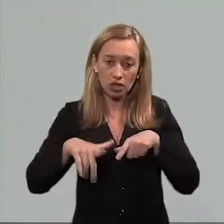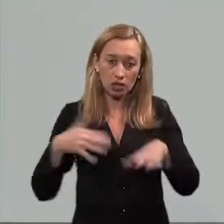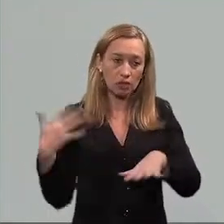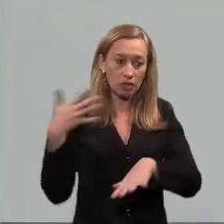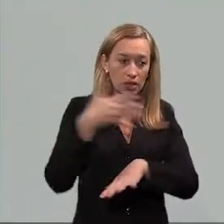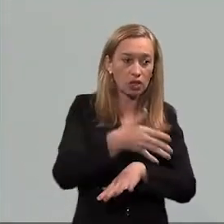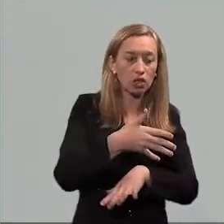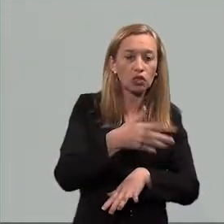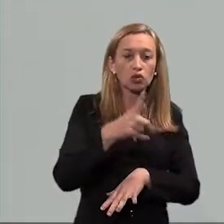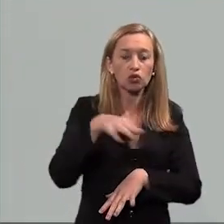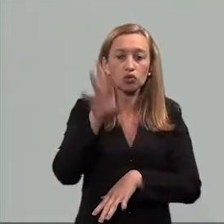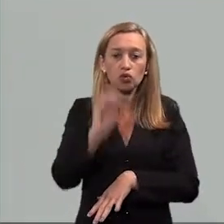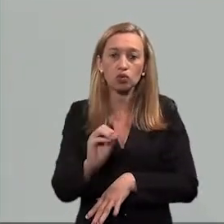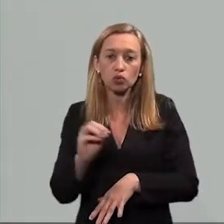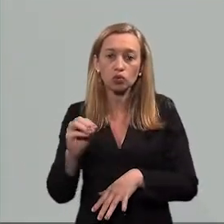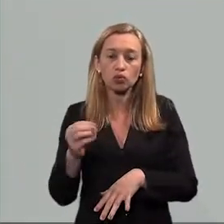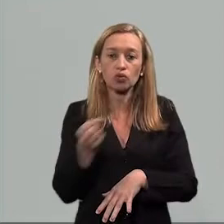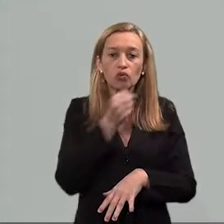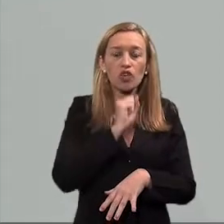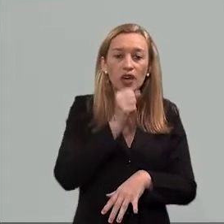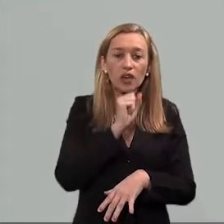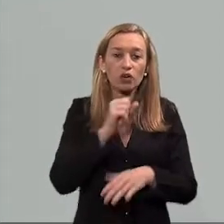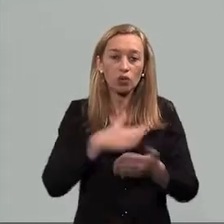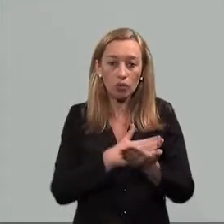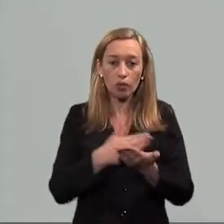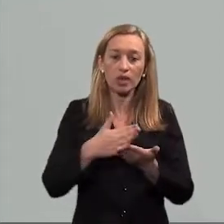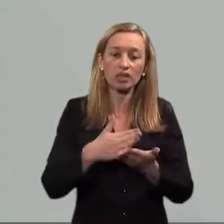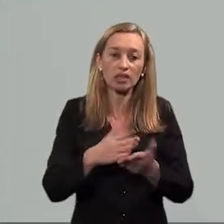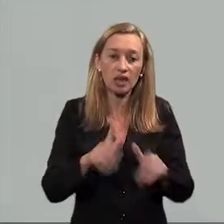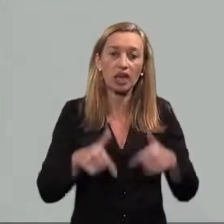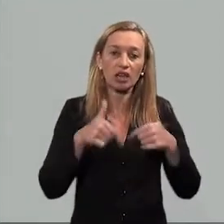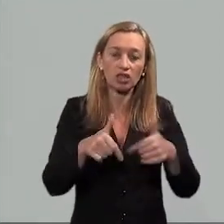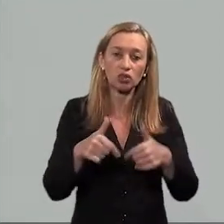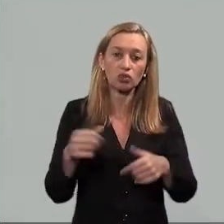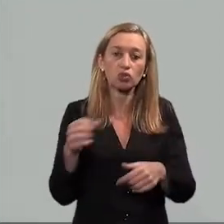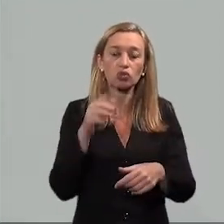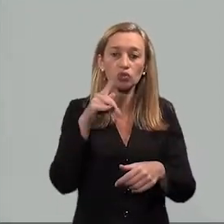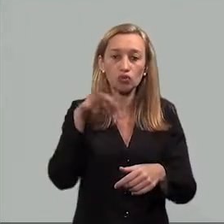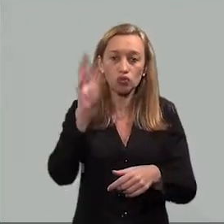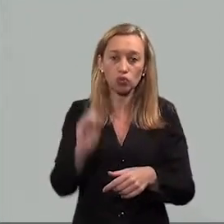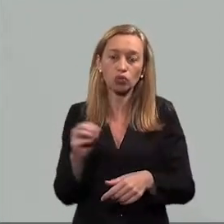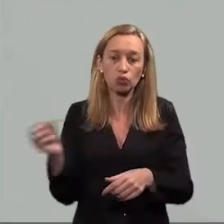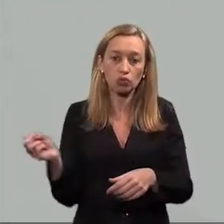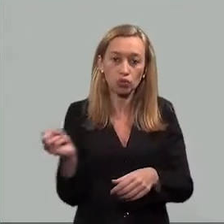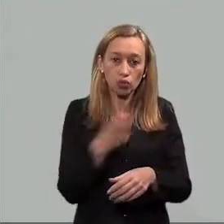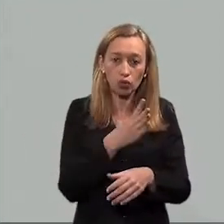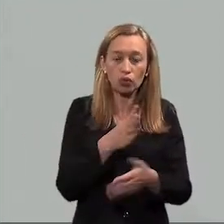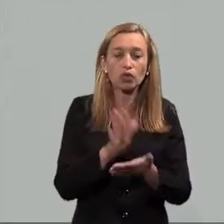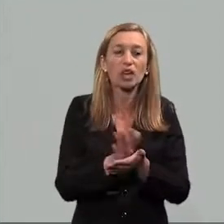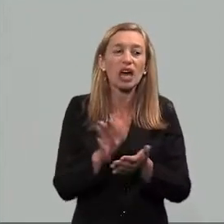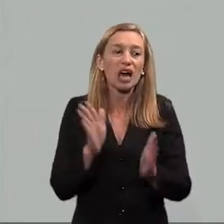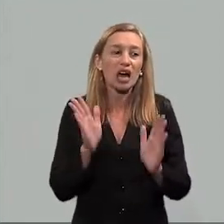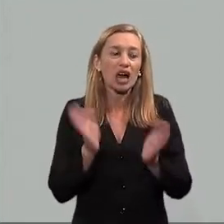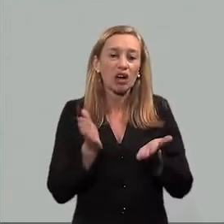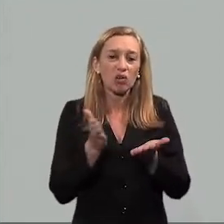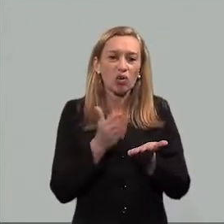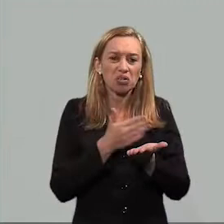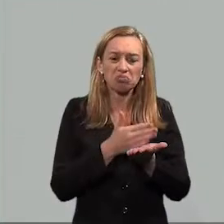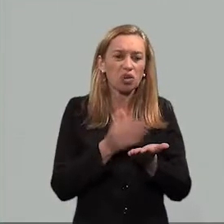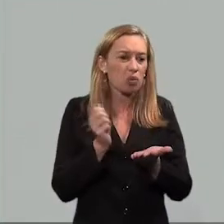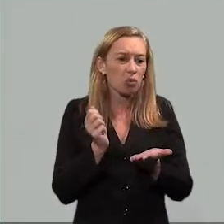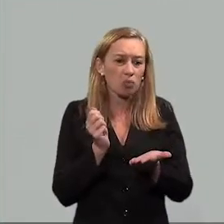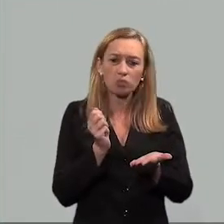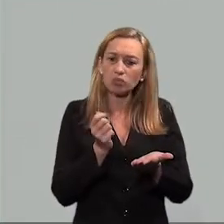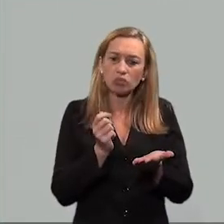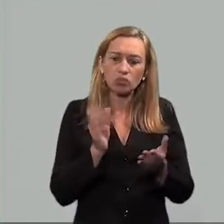entrariam no fundo antigo, eles passam a entrar num fundo novo. Então, a contribuição deles não conta